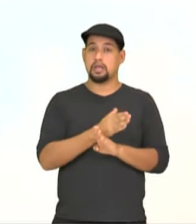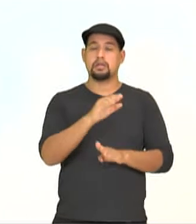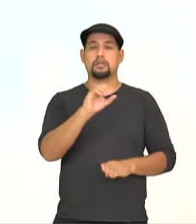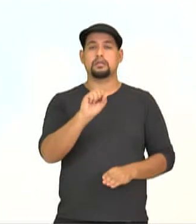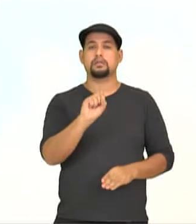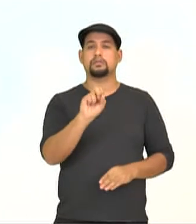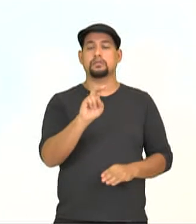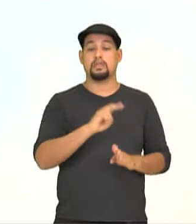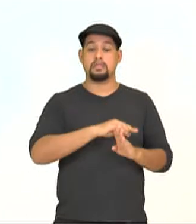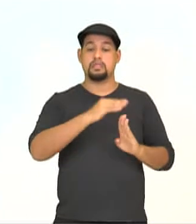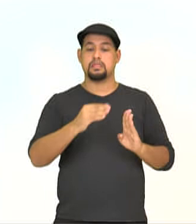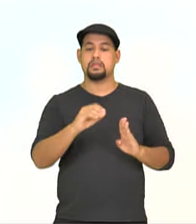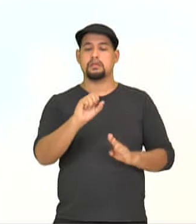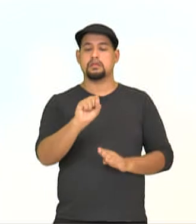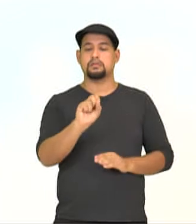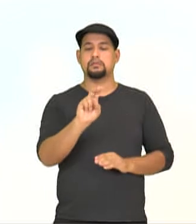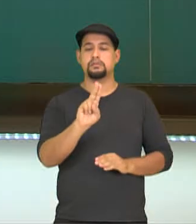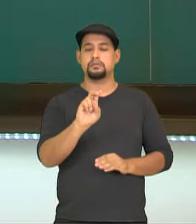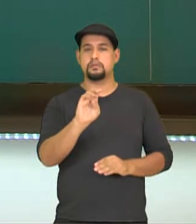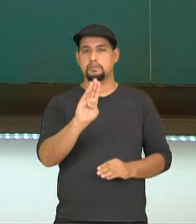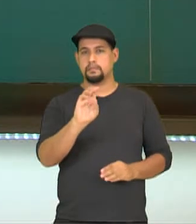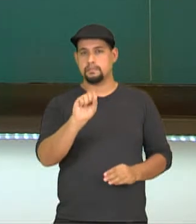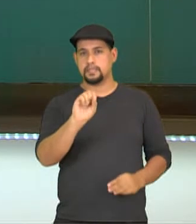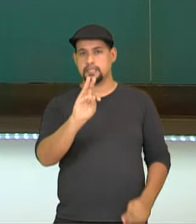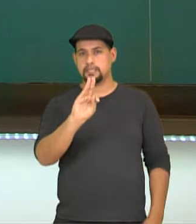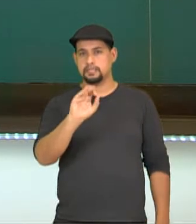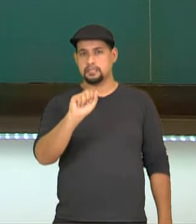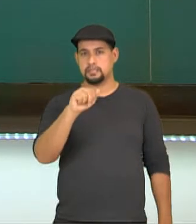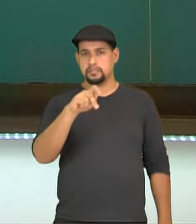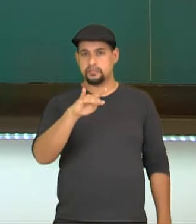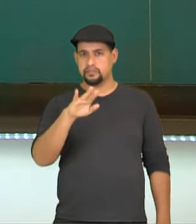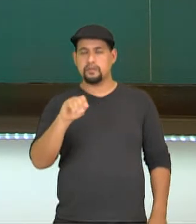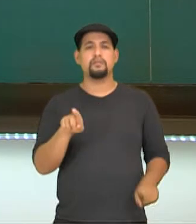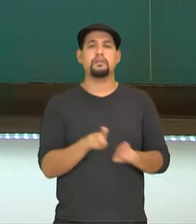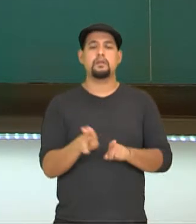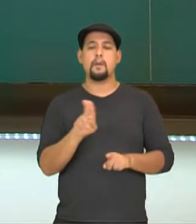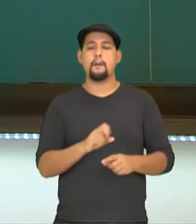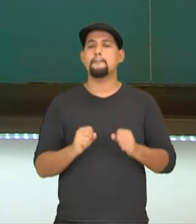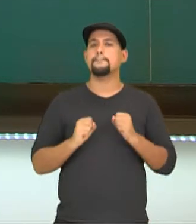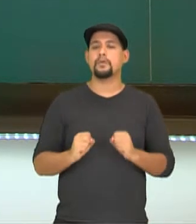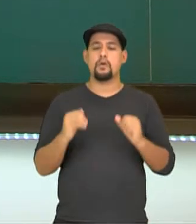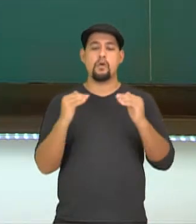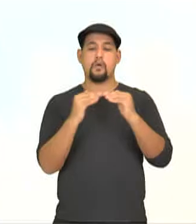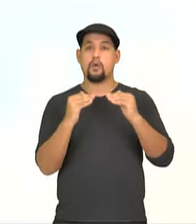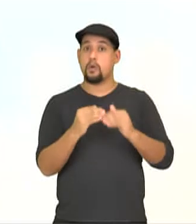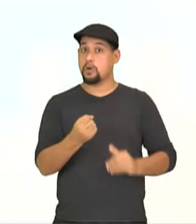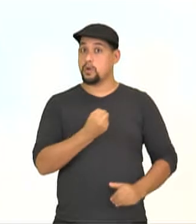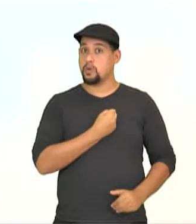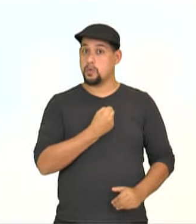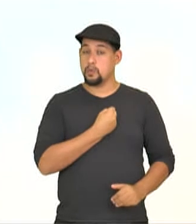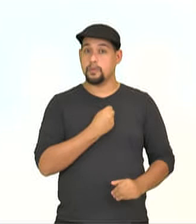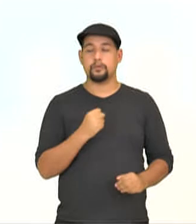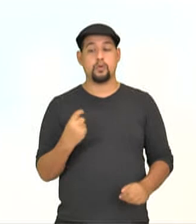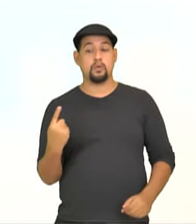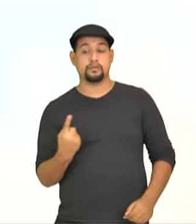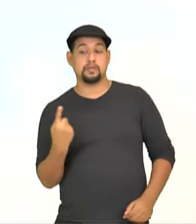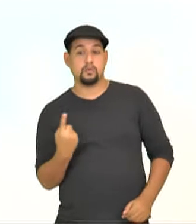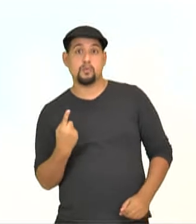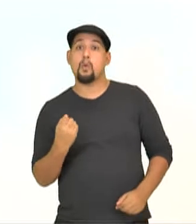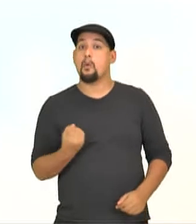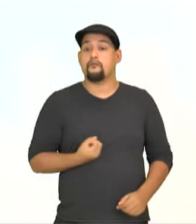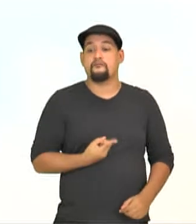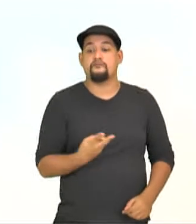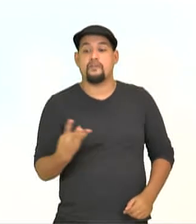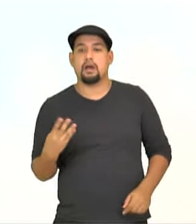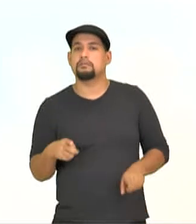vêm depois dos substantivos. Los possessivos concordam em número, singular e plural, e